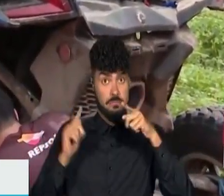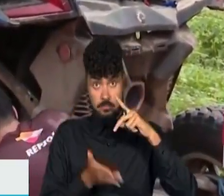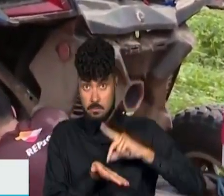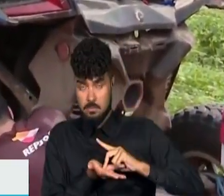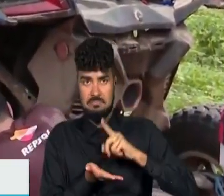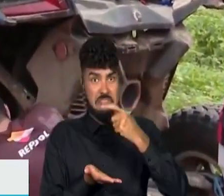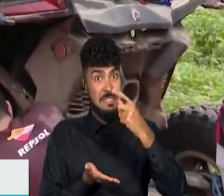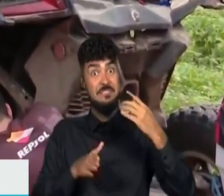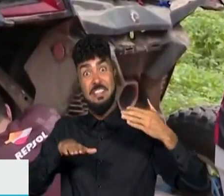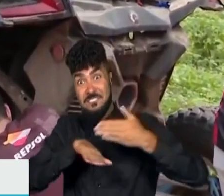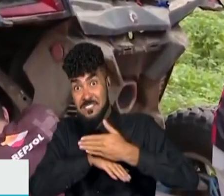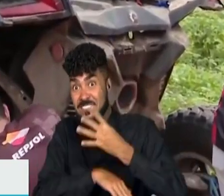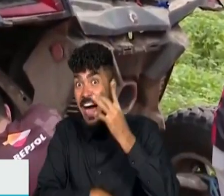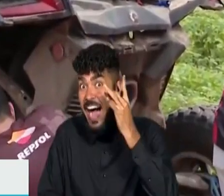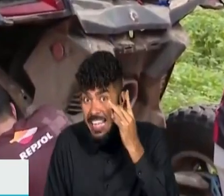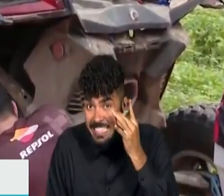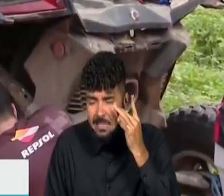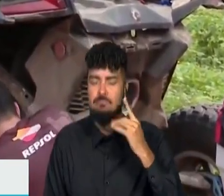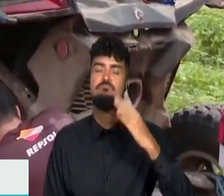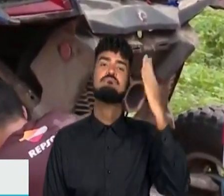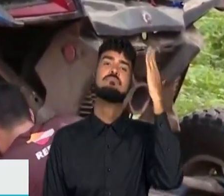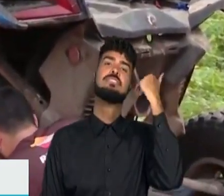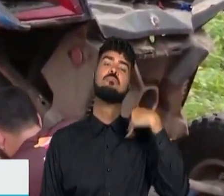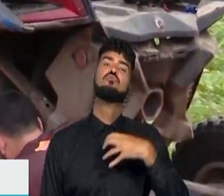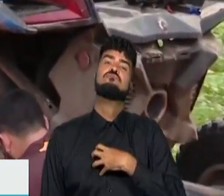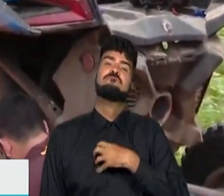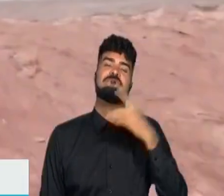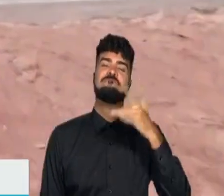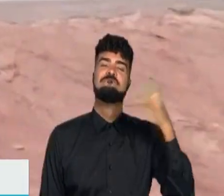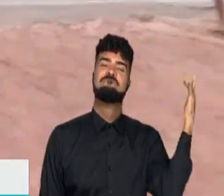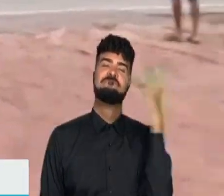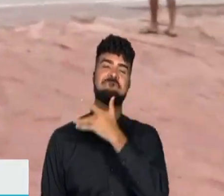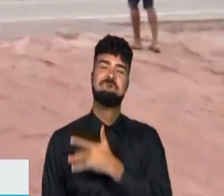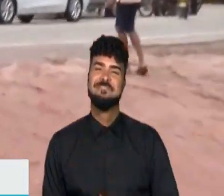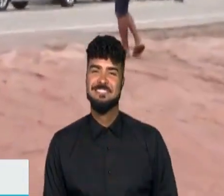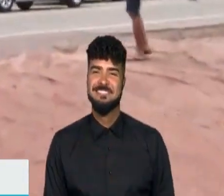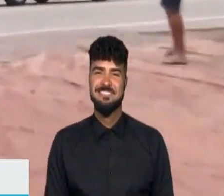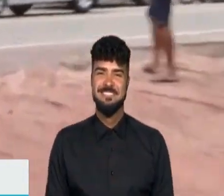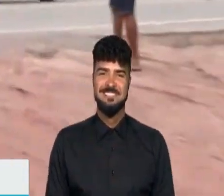Tem que participar para a pessoa saber como é gostoso.